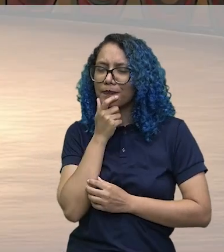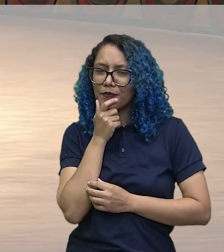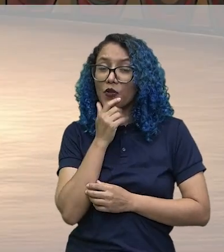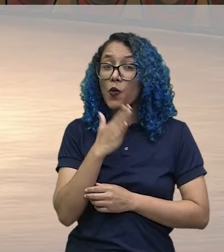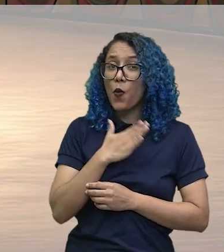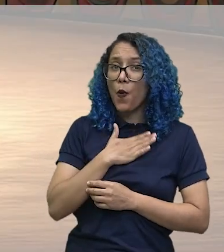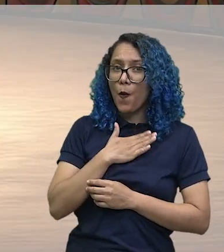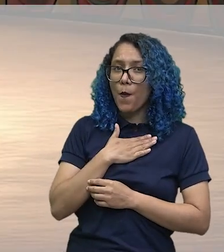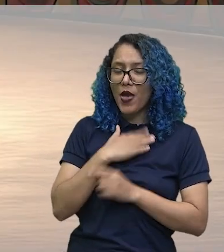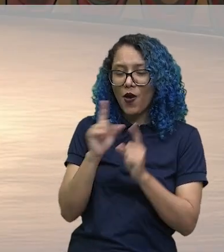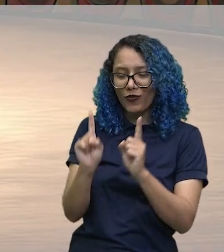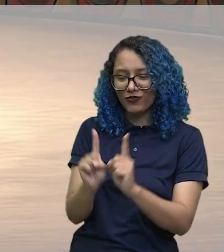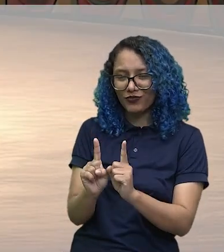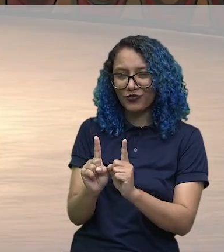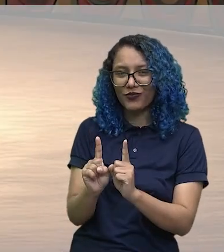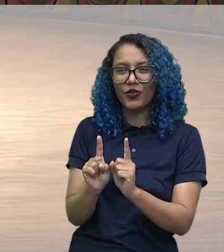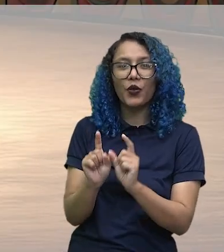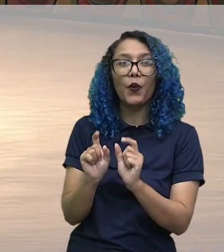O meu par